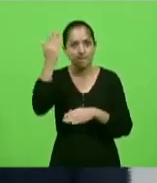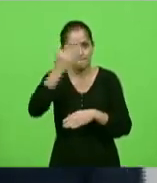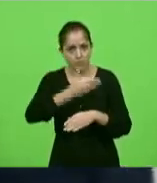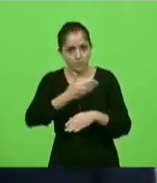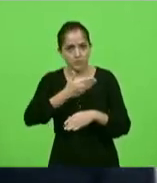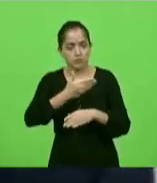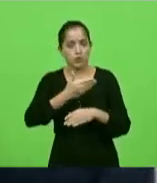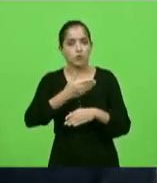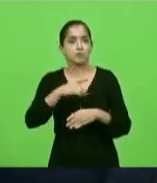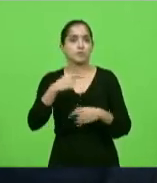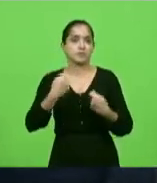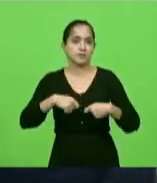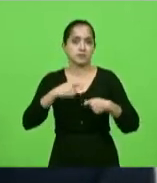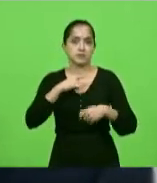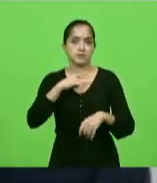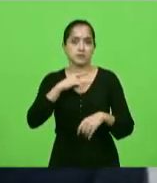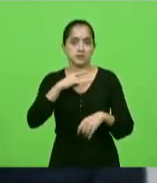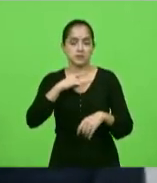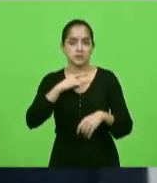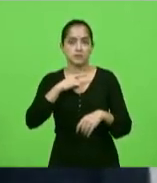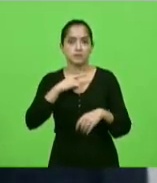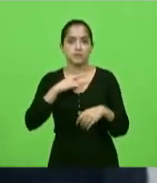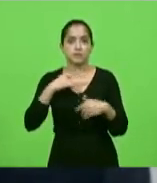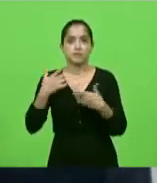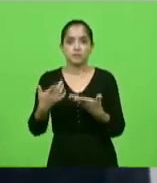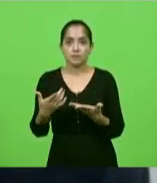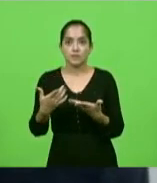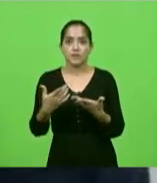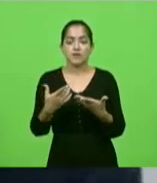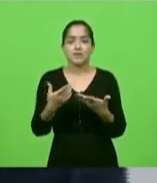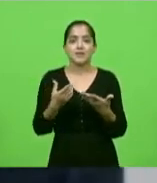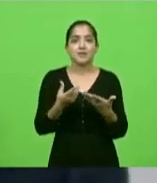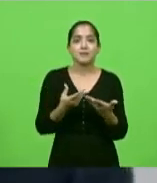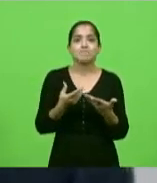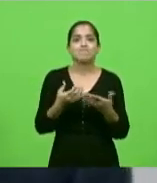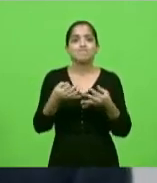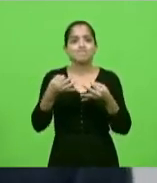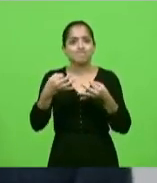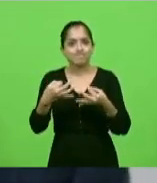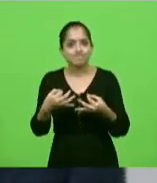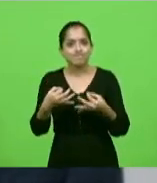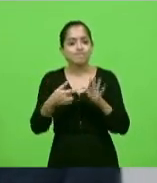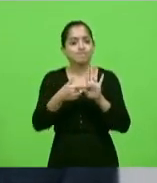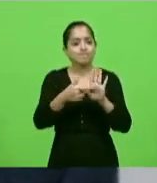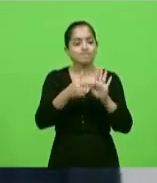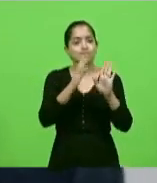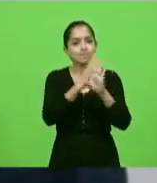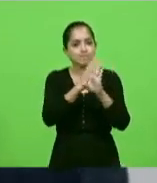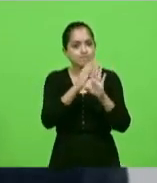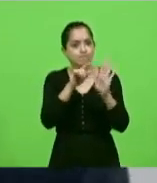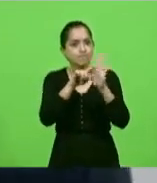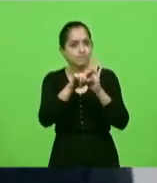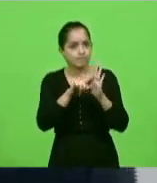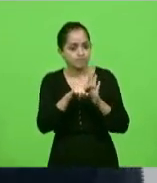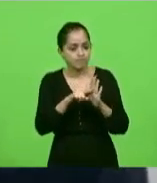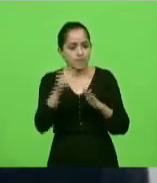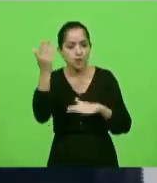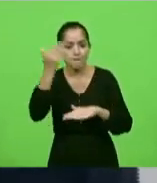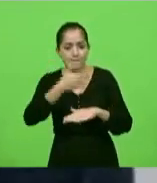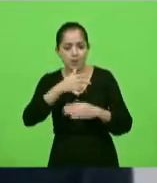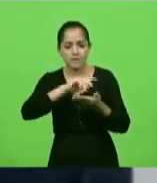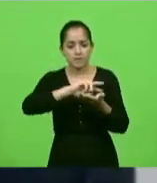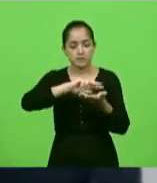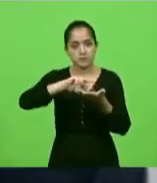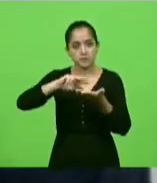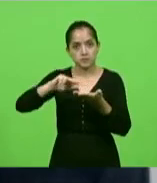mínimo, tido como satisfatórios e consistentes, a ponto de verificar-se no standard de provas